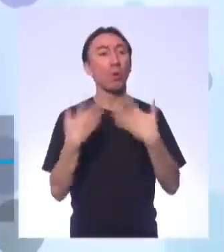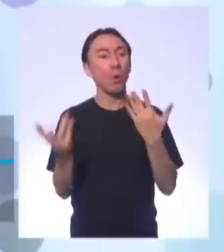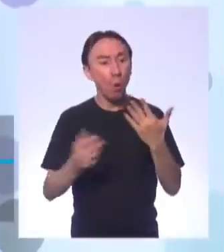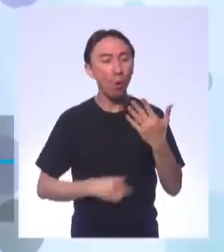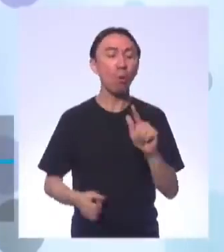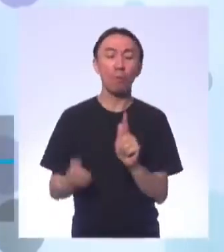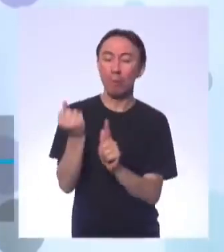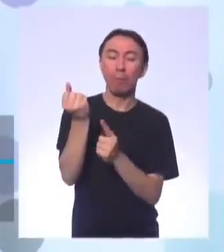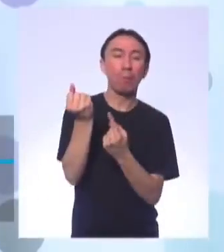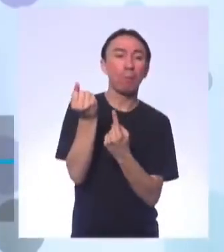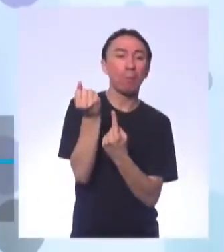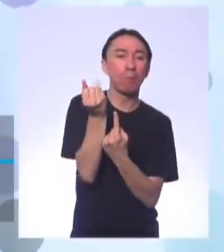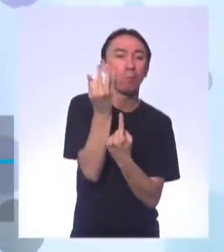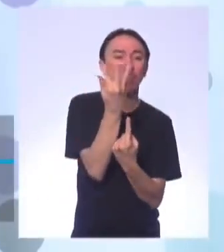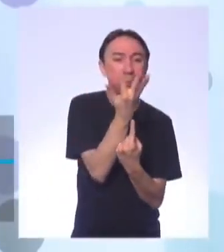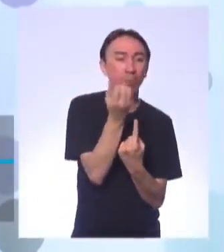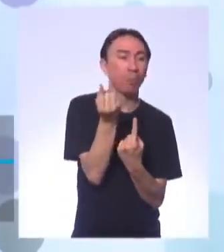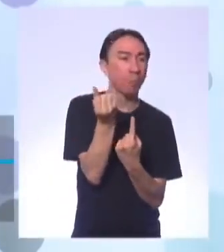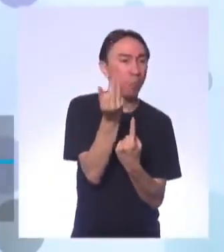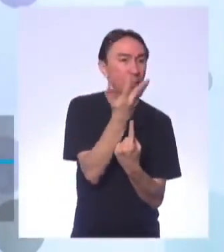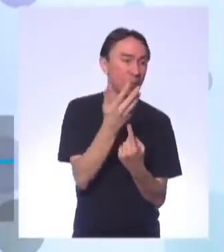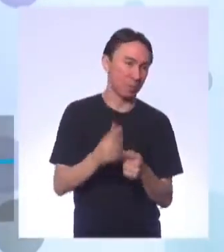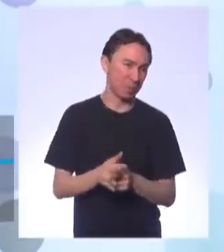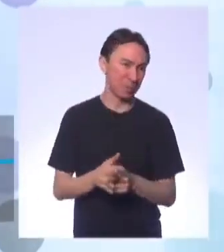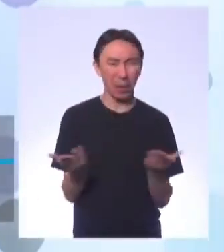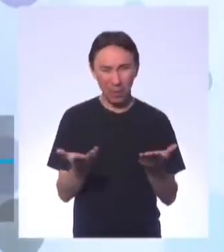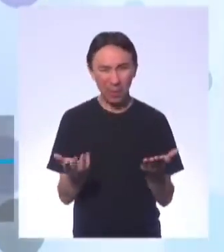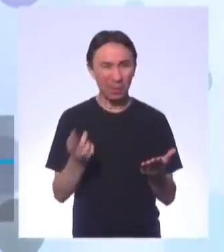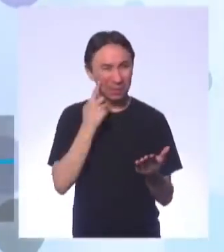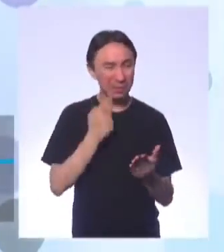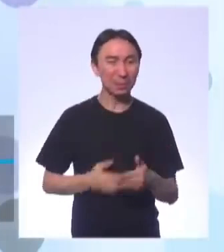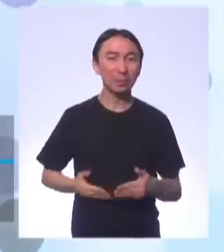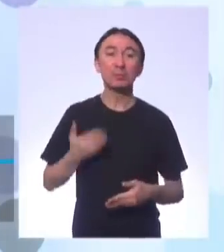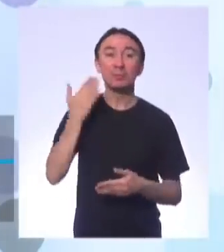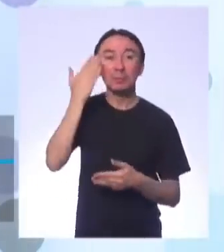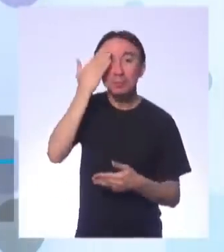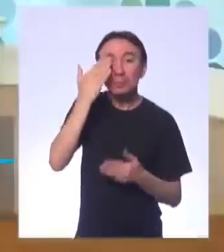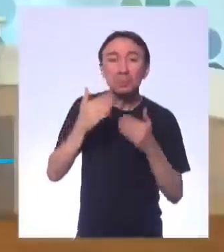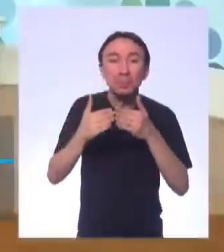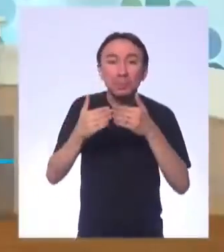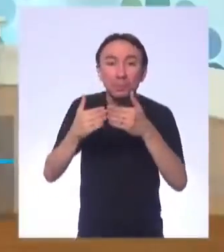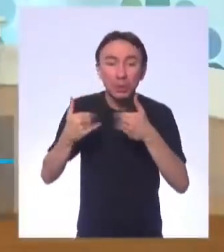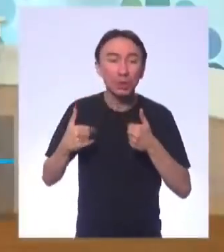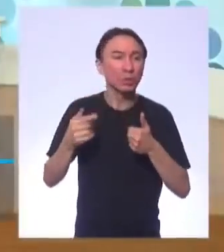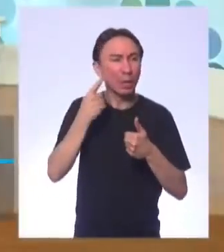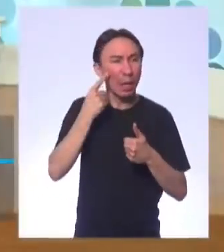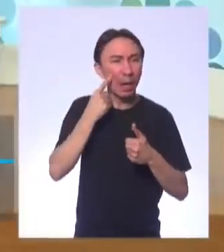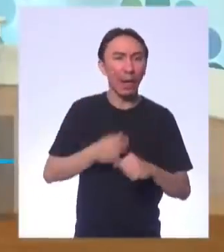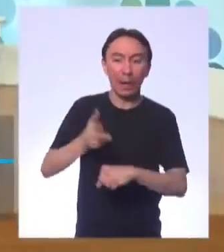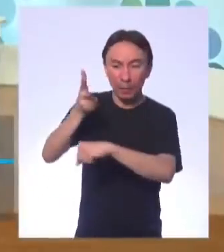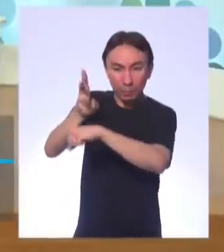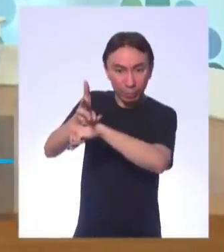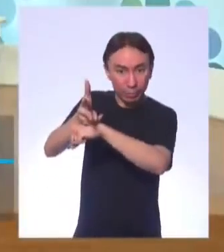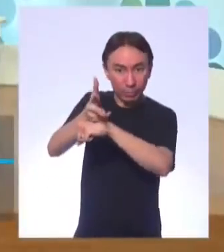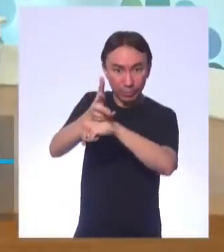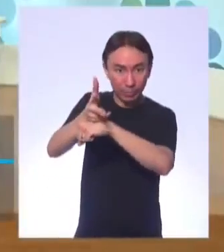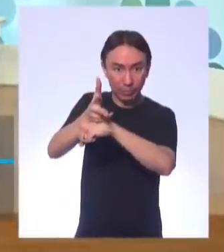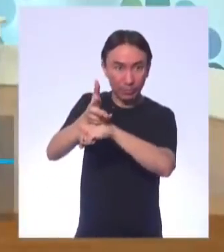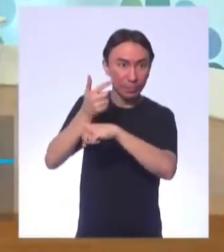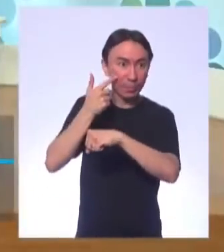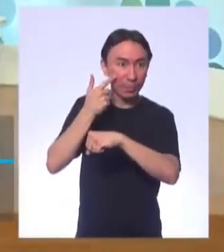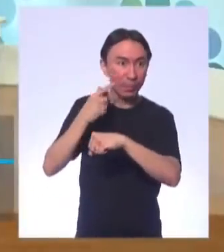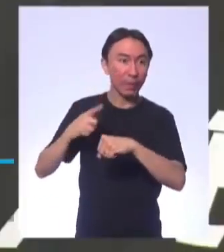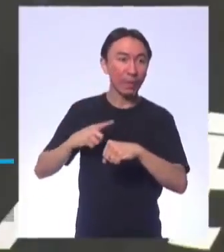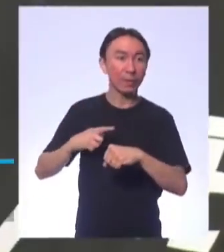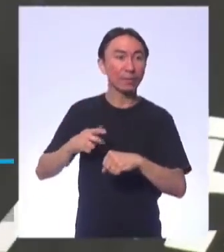então eu vou abrir uma coisa que é o passar a palavra ou até pedir para o câmera colocar aqui para mim eu ver se ele consegue colocar então